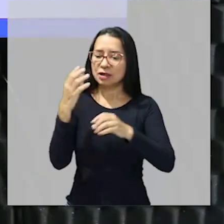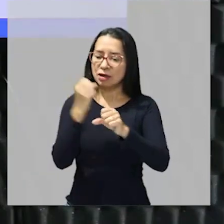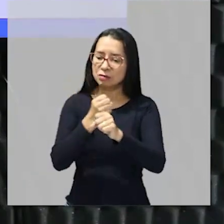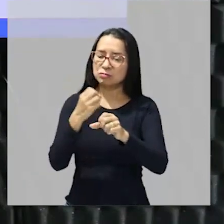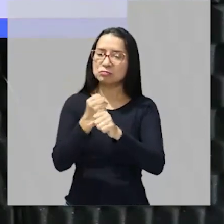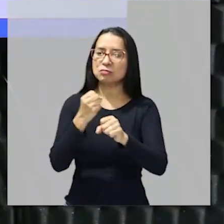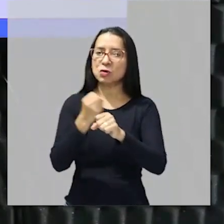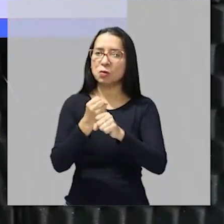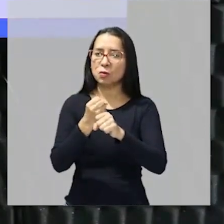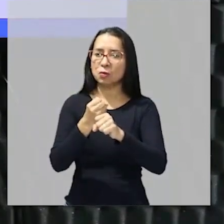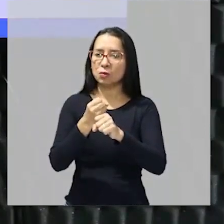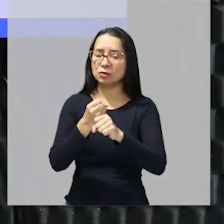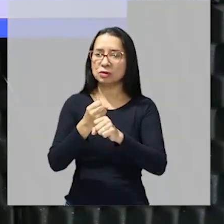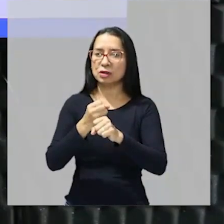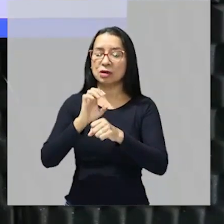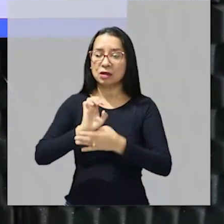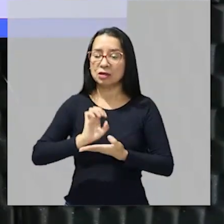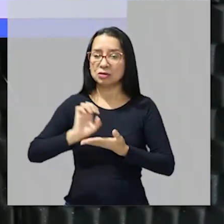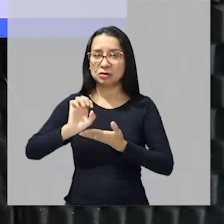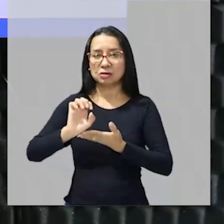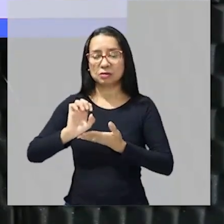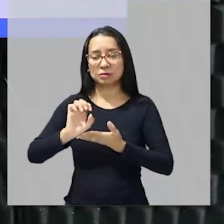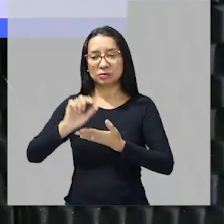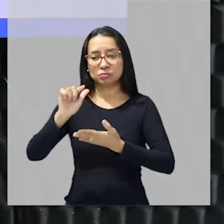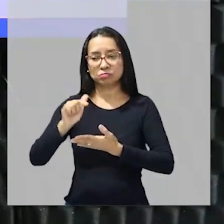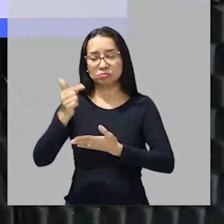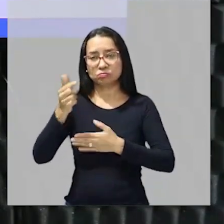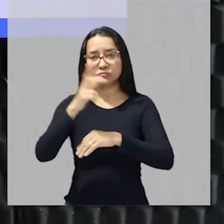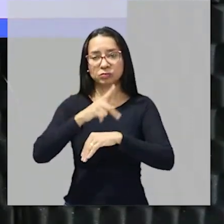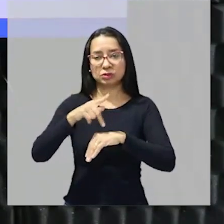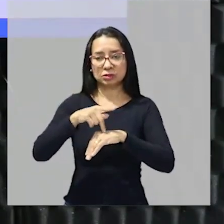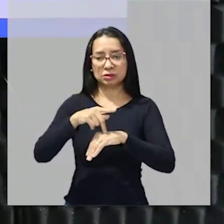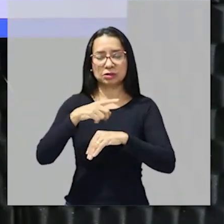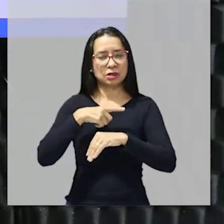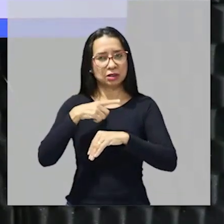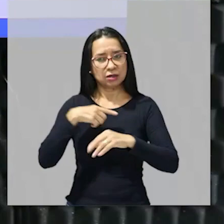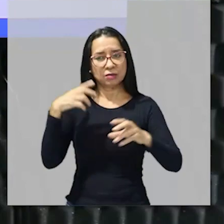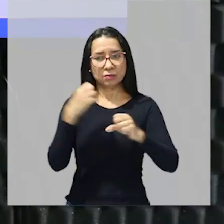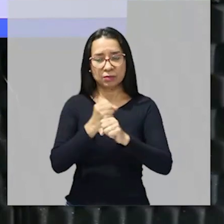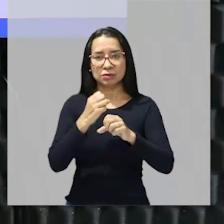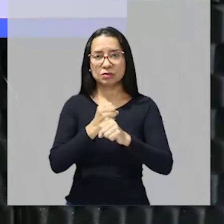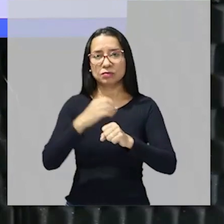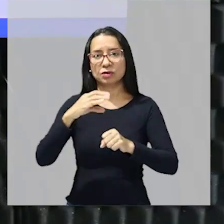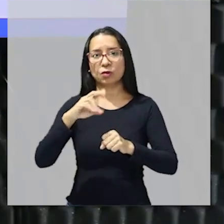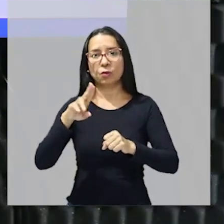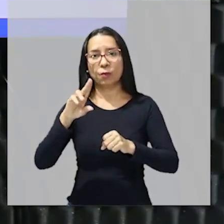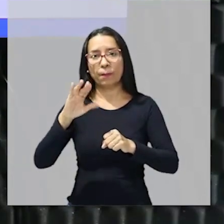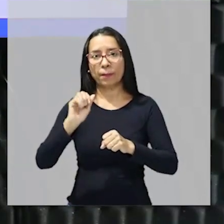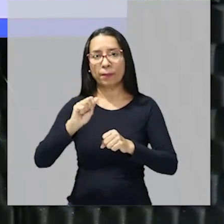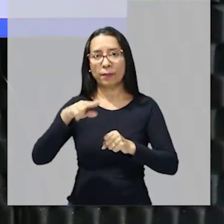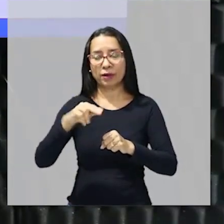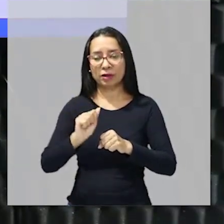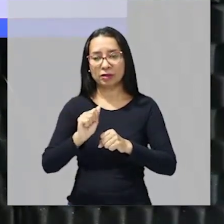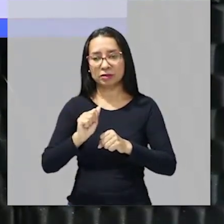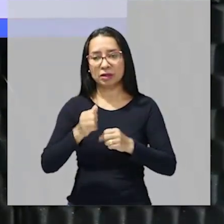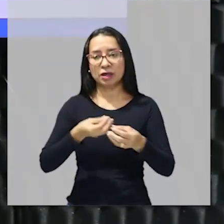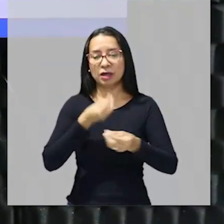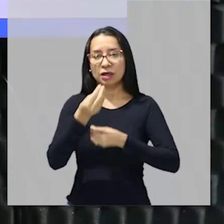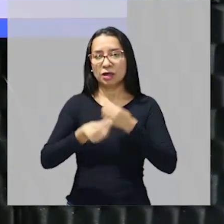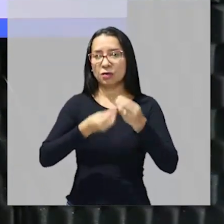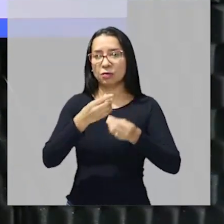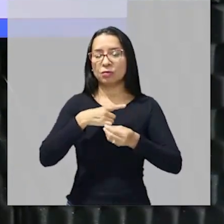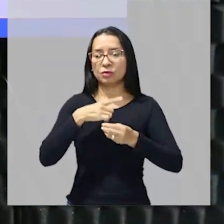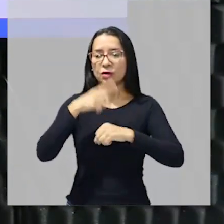União Soviética com o apoio que ela está dando para Cuba. Tanto prova que gerou uma dívida cubana. É uma forma de colocar esse país sobre a sua, o